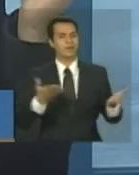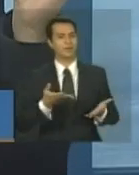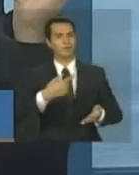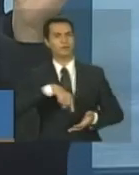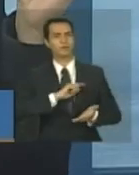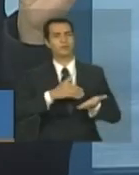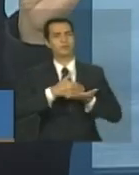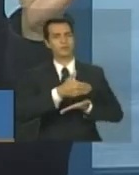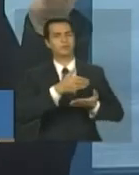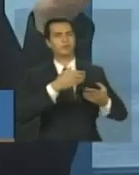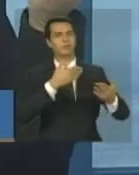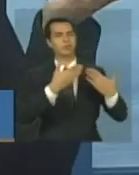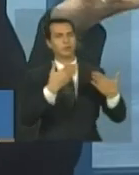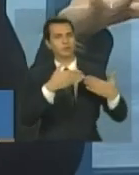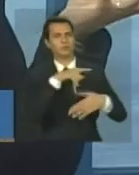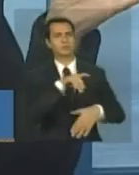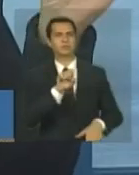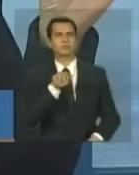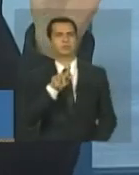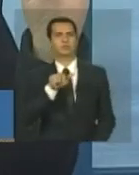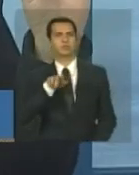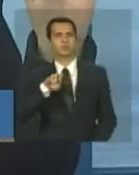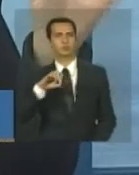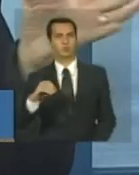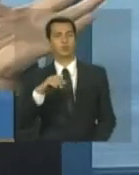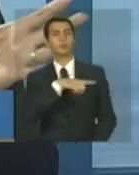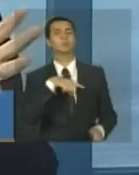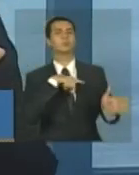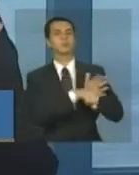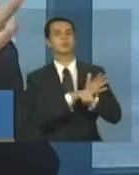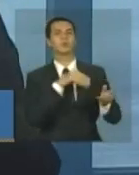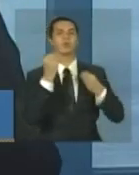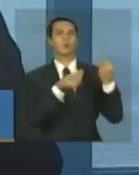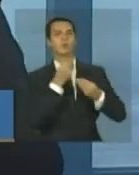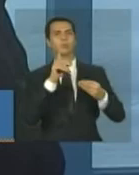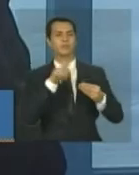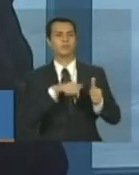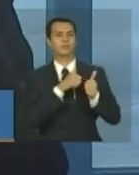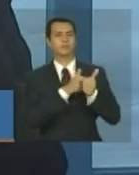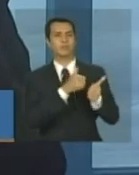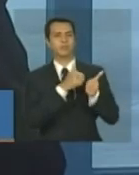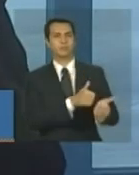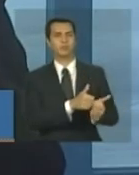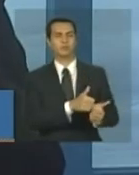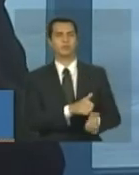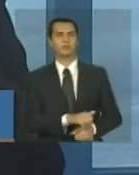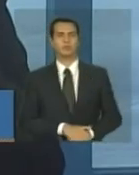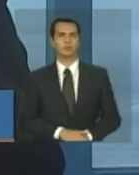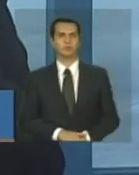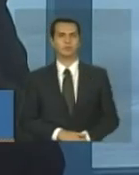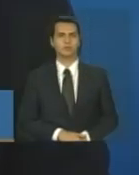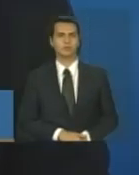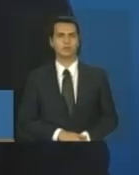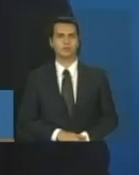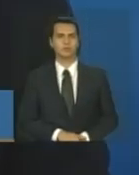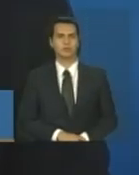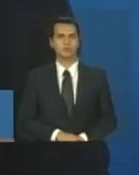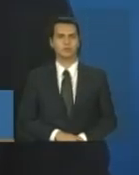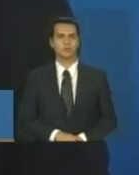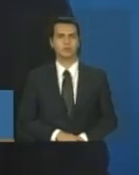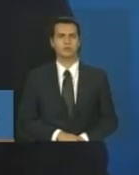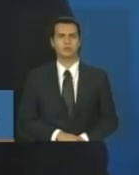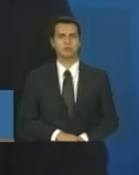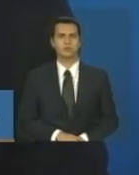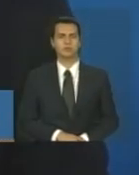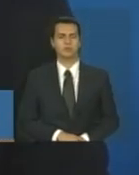explicar pede como é que funciona como é que vai como que é feito esse acompanhamento dos recursos do GD bom é a